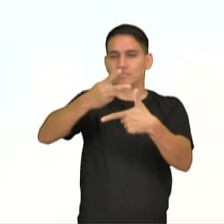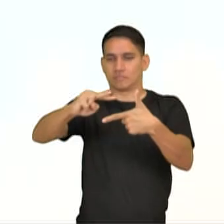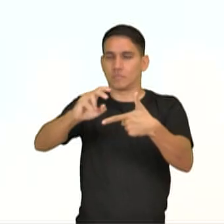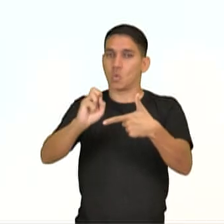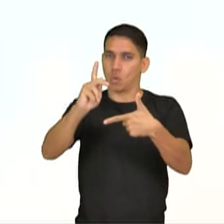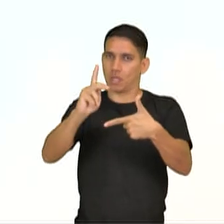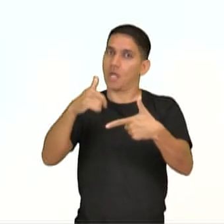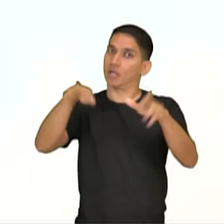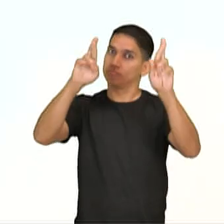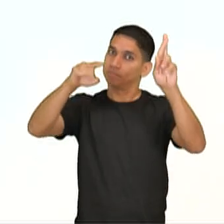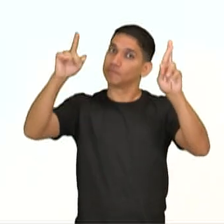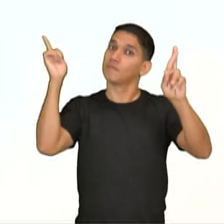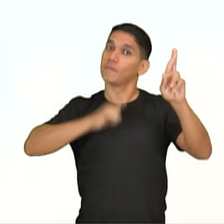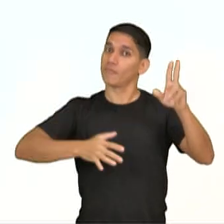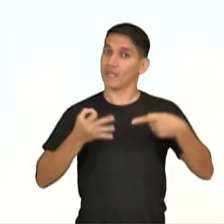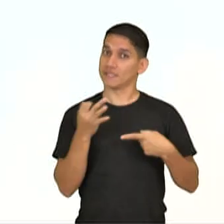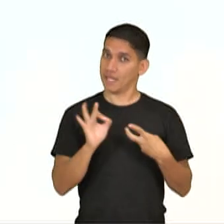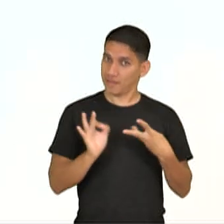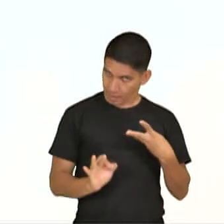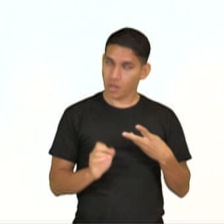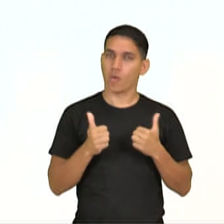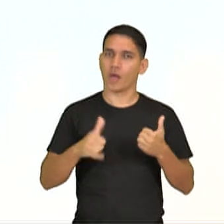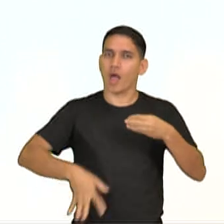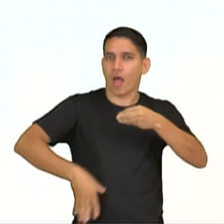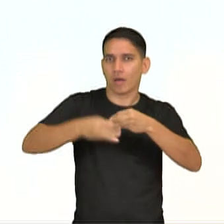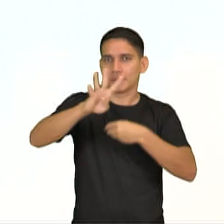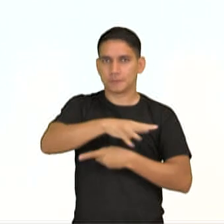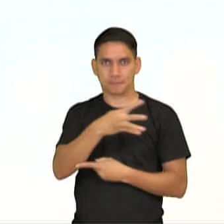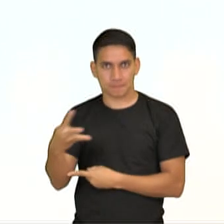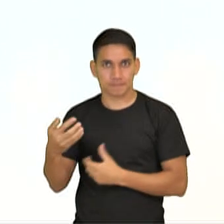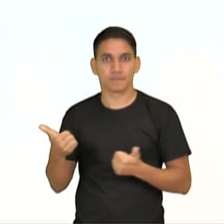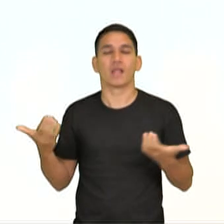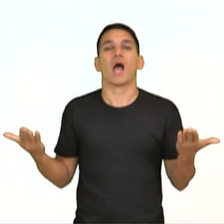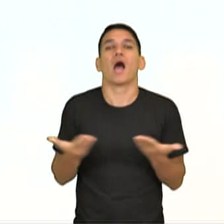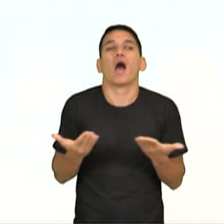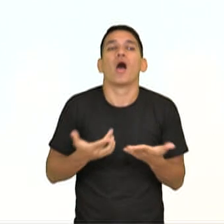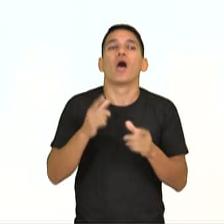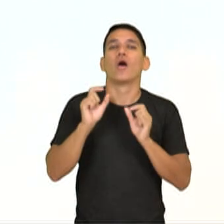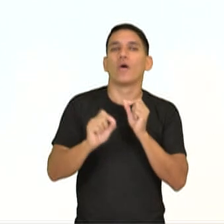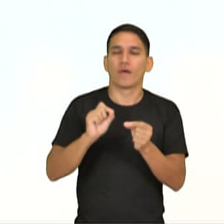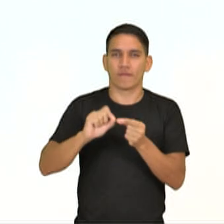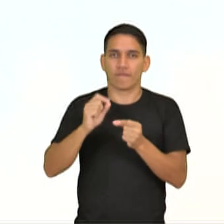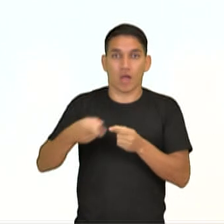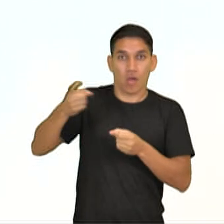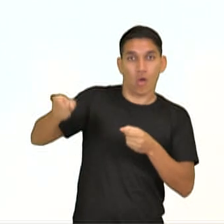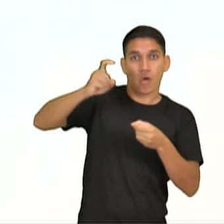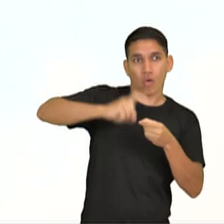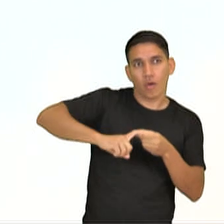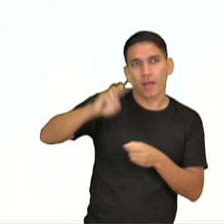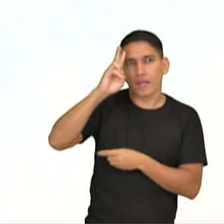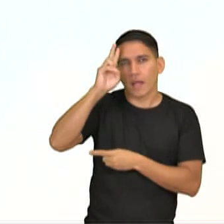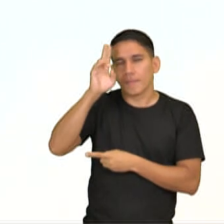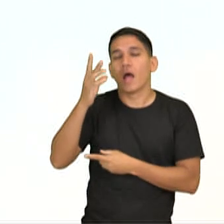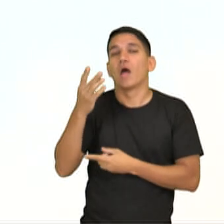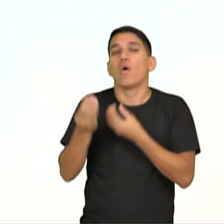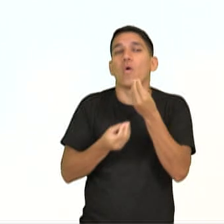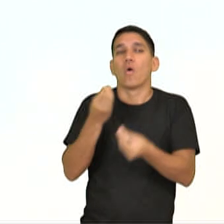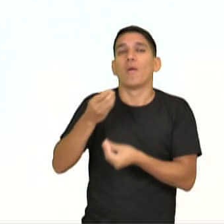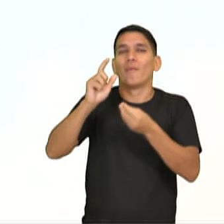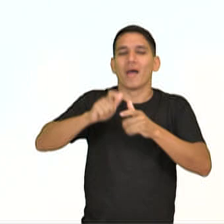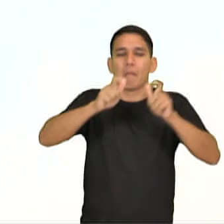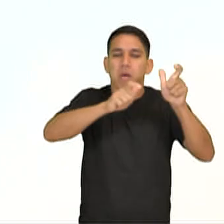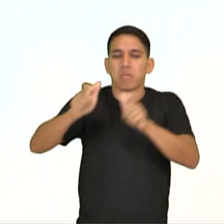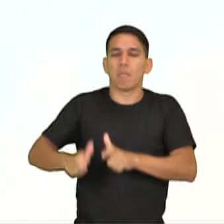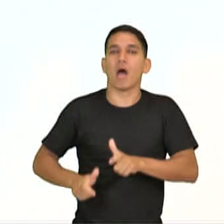Espero que vocês tenham acertado, completado bem bonito aí na tabela de vocês. E agora nós vamos retomar aqui olhando o sinal da tangente,